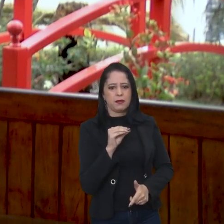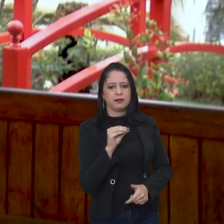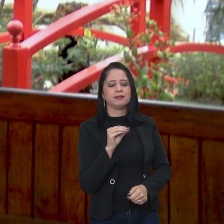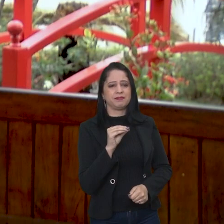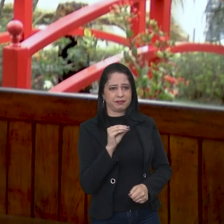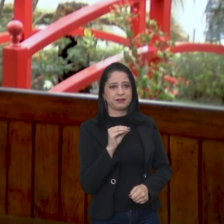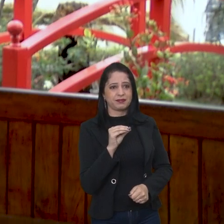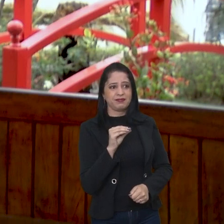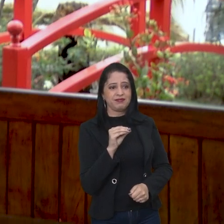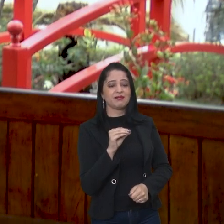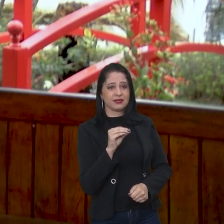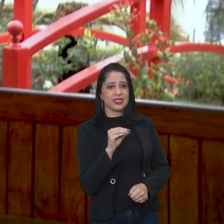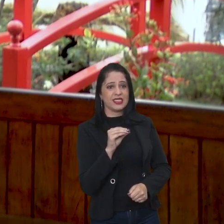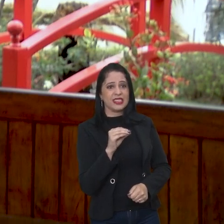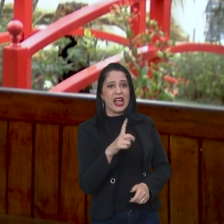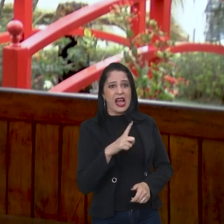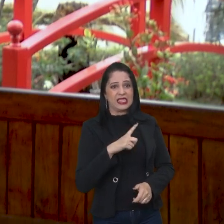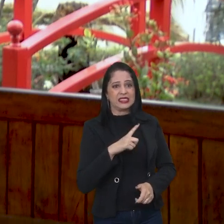é